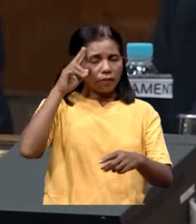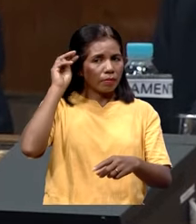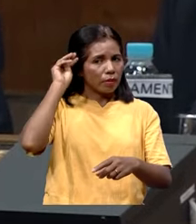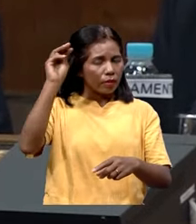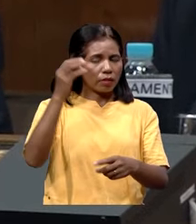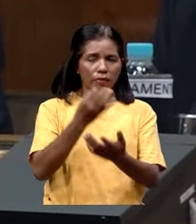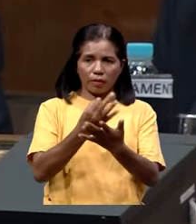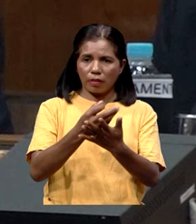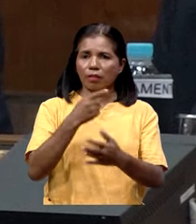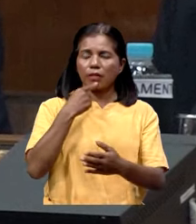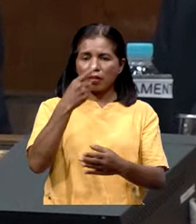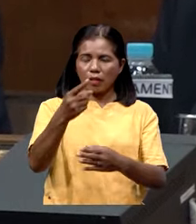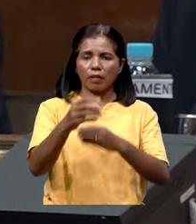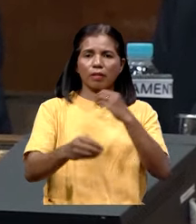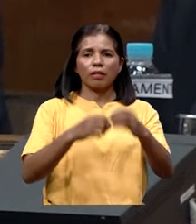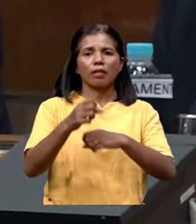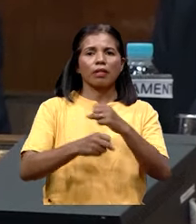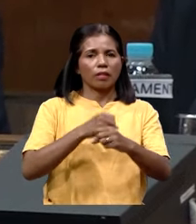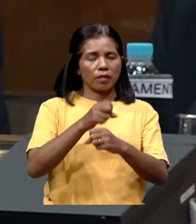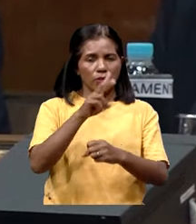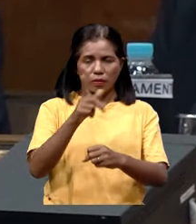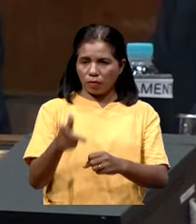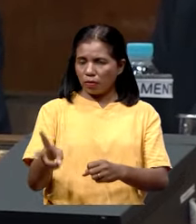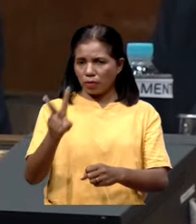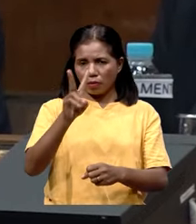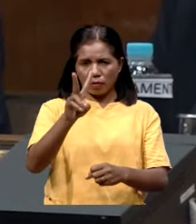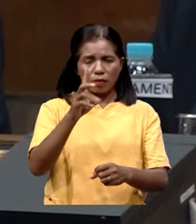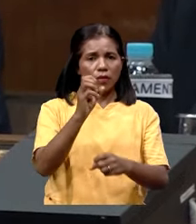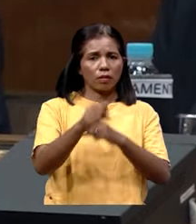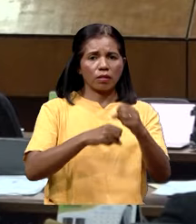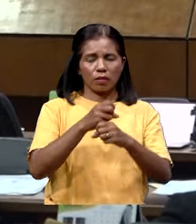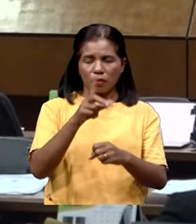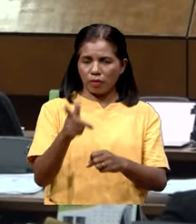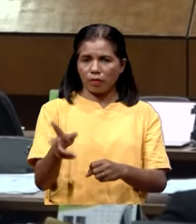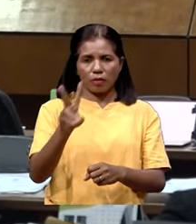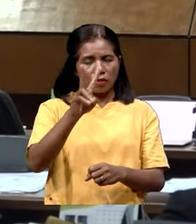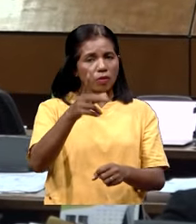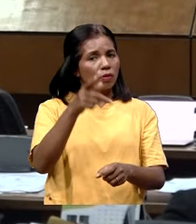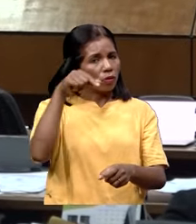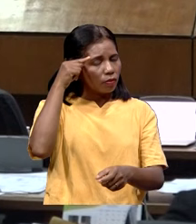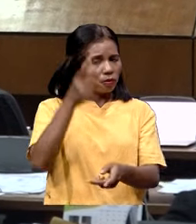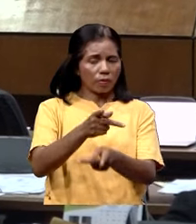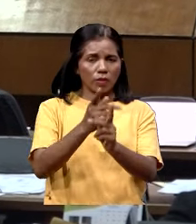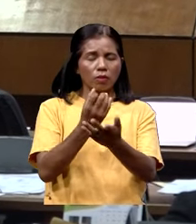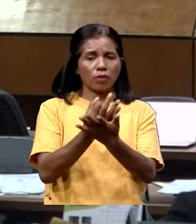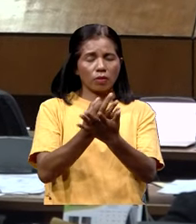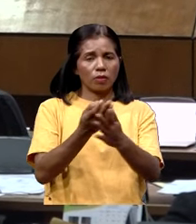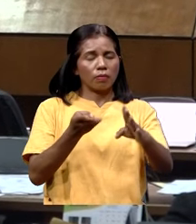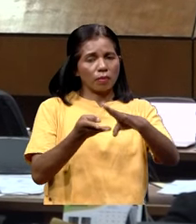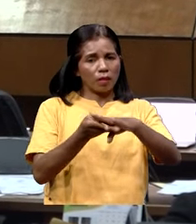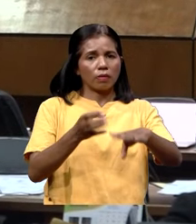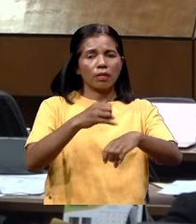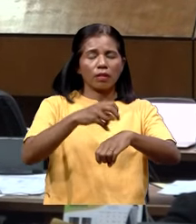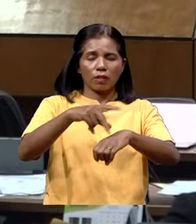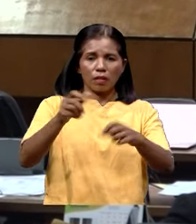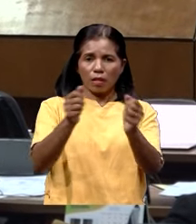Finanças clarifica, a Rússia tinha uma regulação recém-rua, totinha uma regulação recém-rua, governo empresta uma OSA no Banco Internacional, a muito bilhão